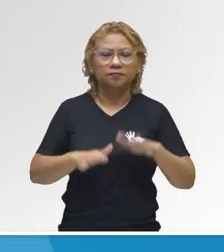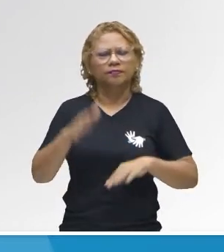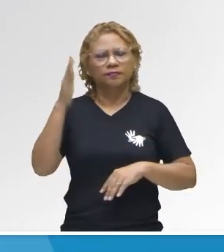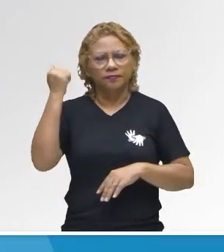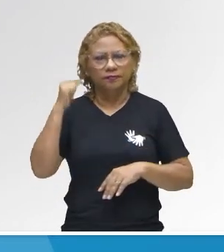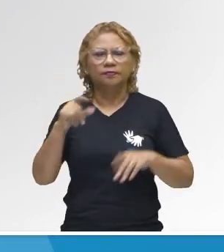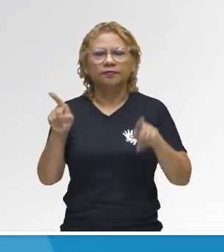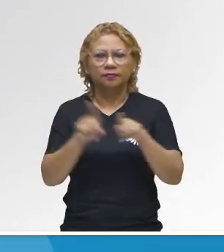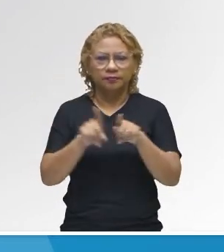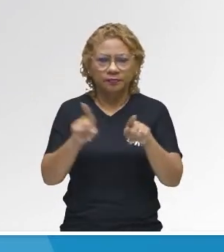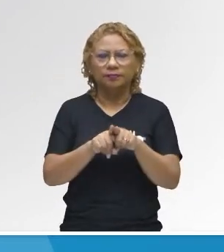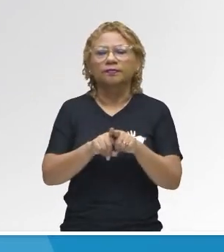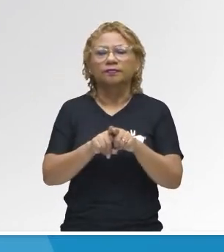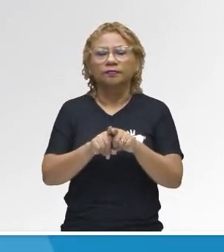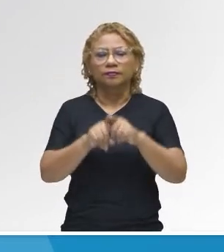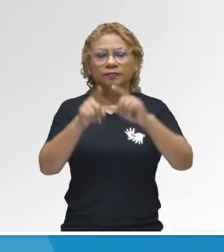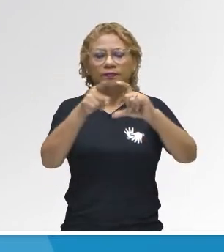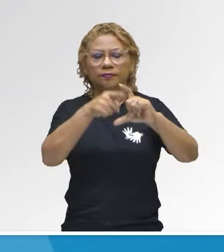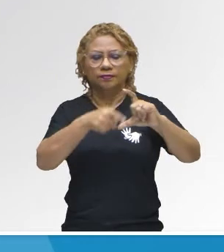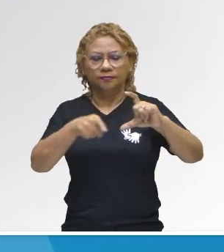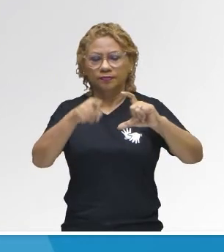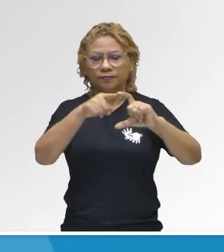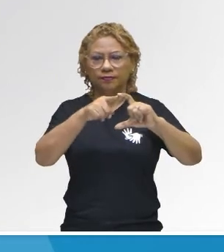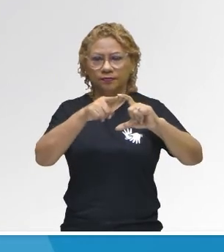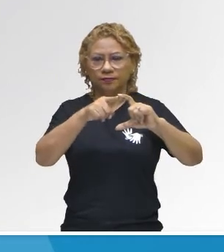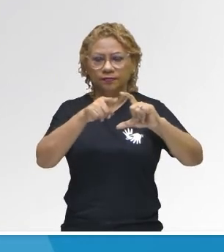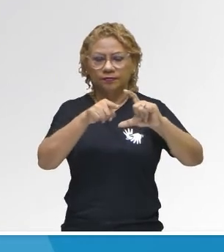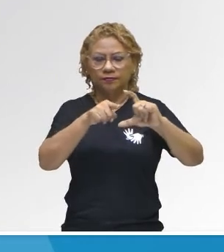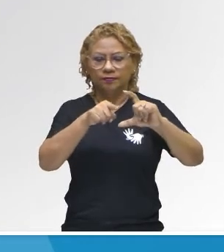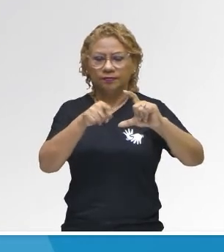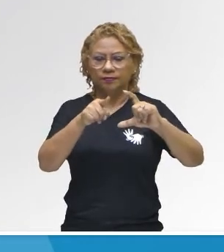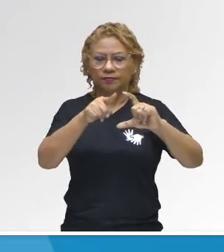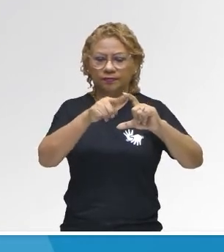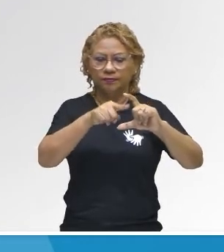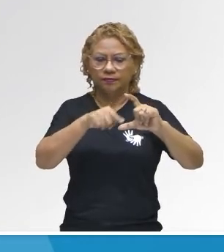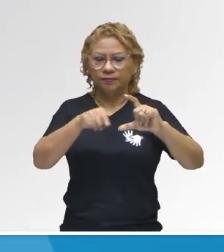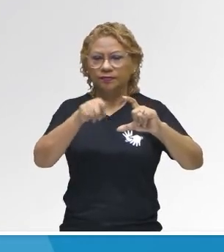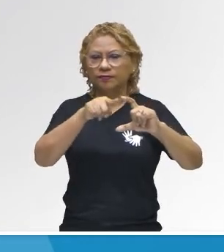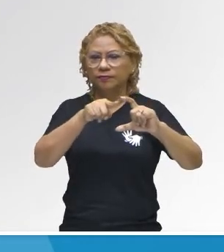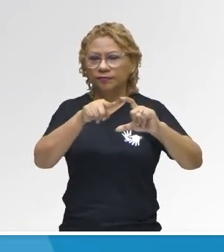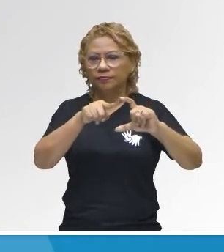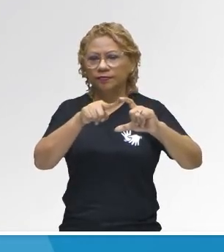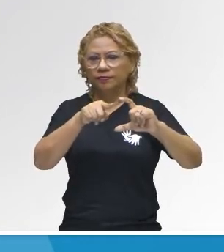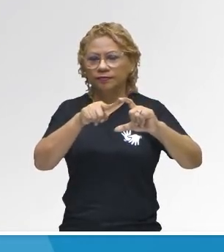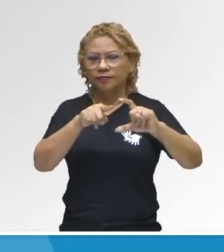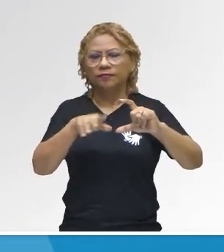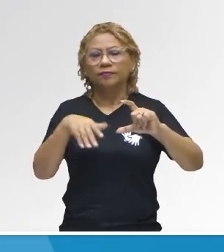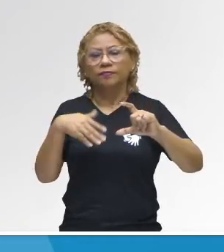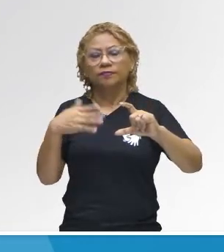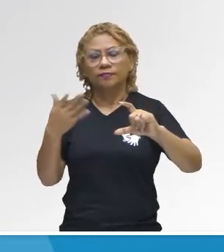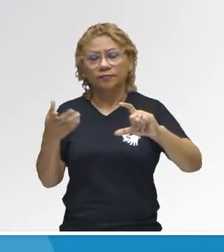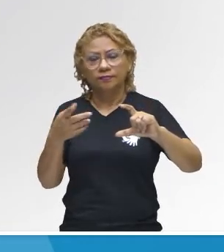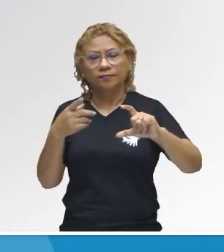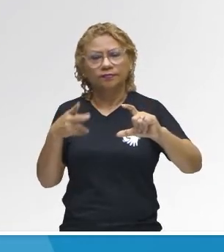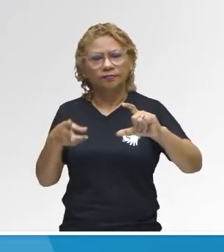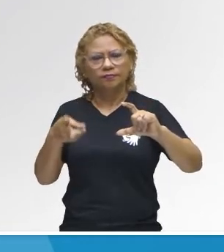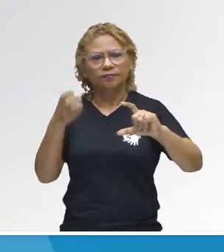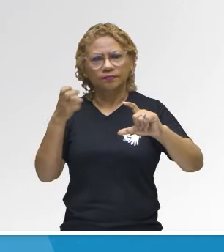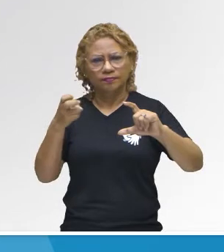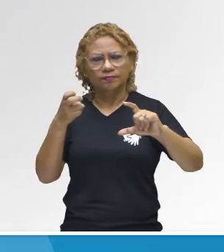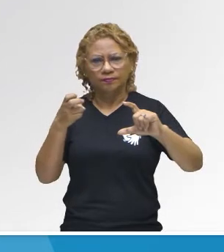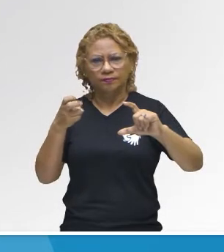que no ciclo trigonométrico, esse raio ele é igual a 1. Então, ele vai servir